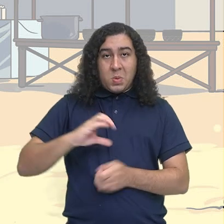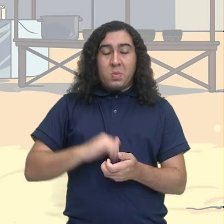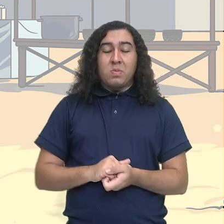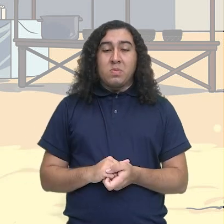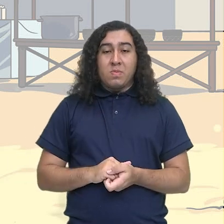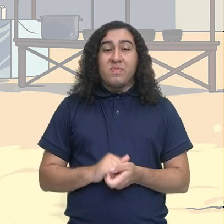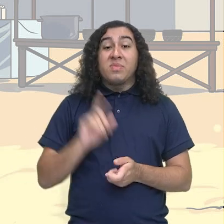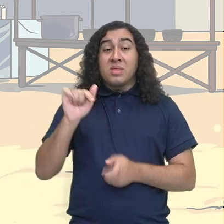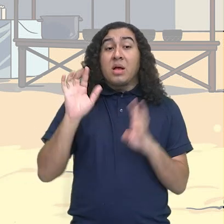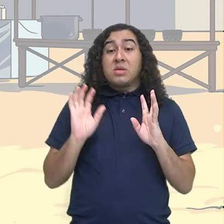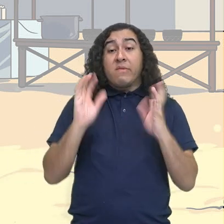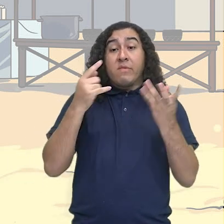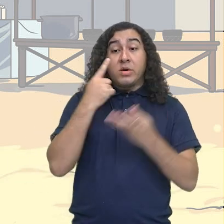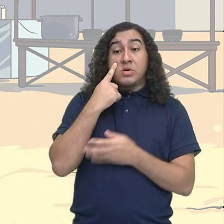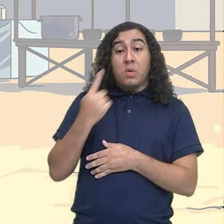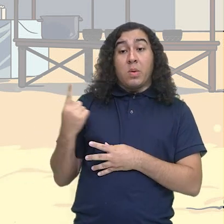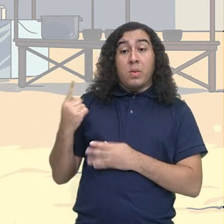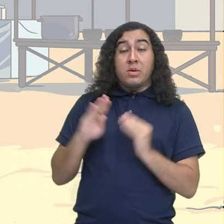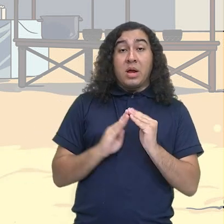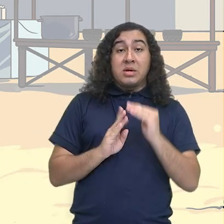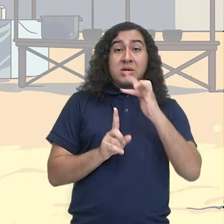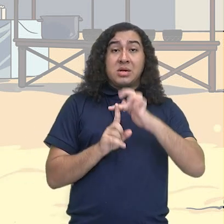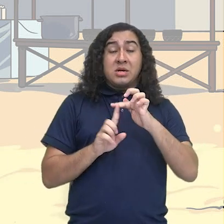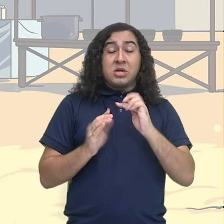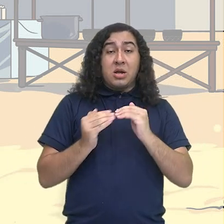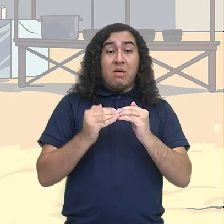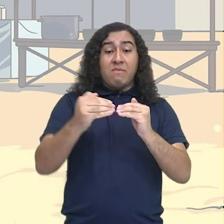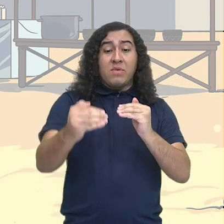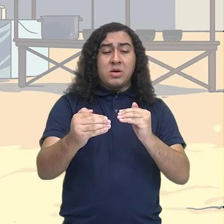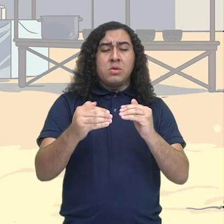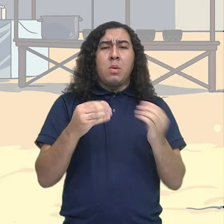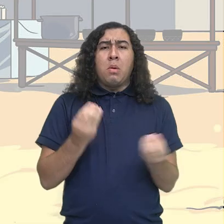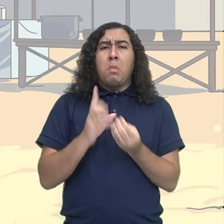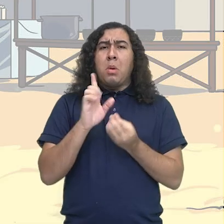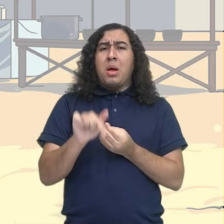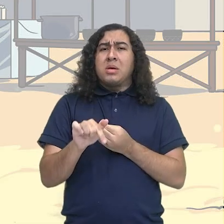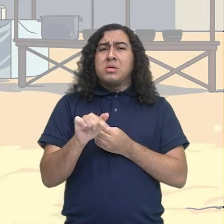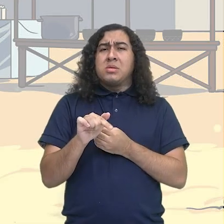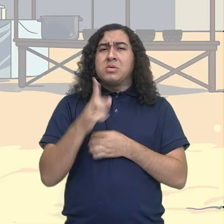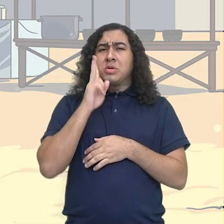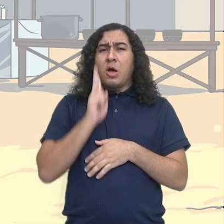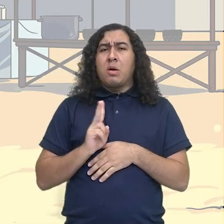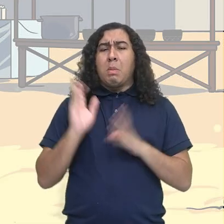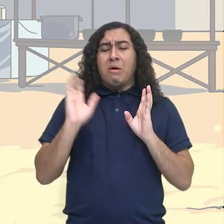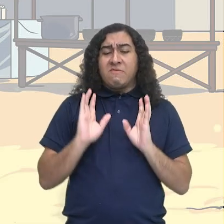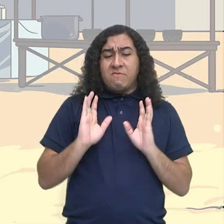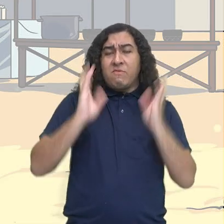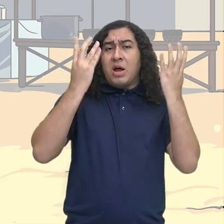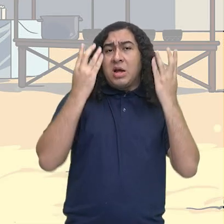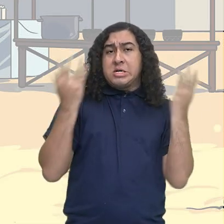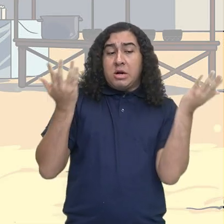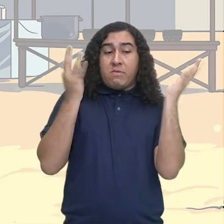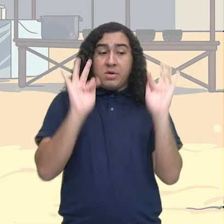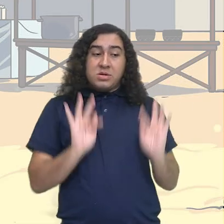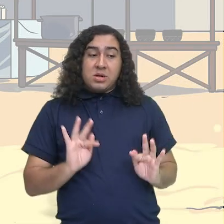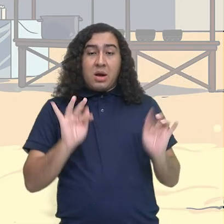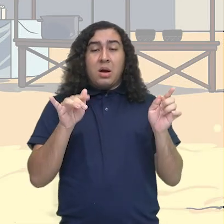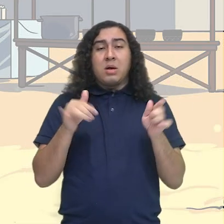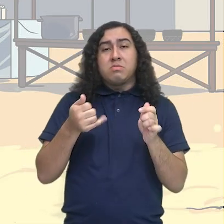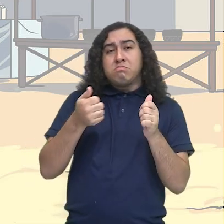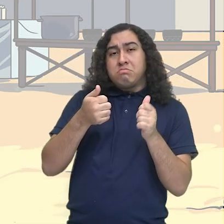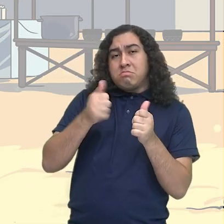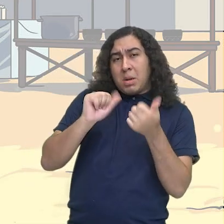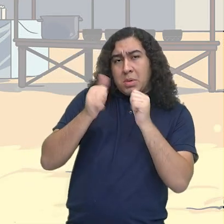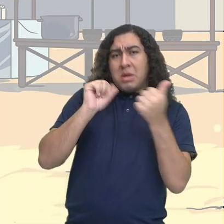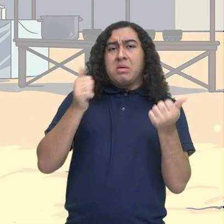aqui na frente de uma igreja. Como é que é essa história? Uma festa, muita alegria,